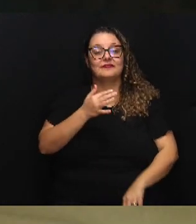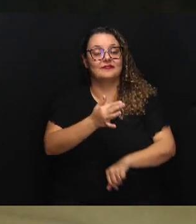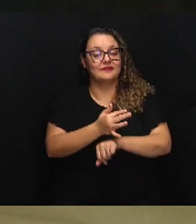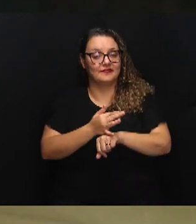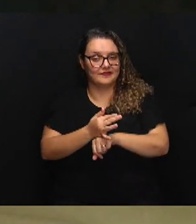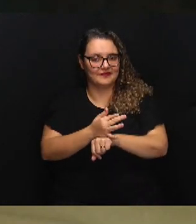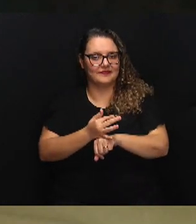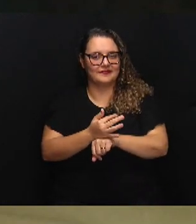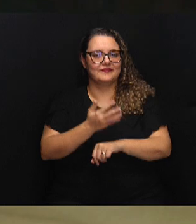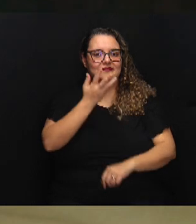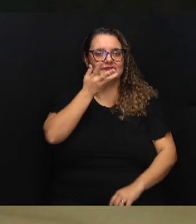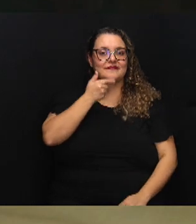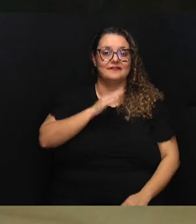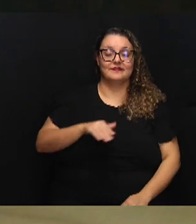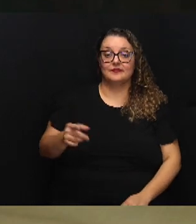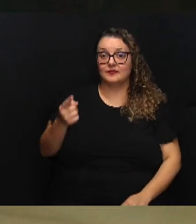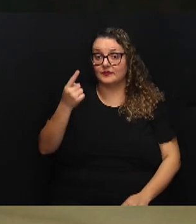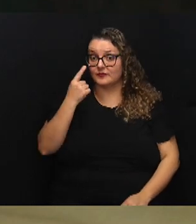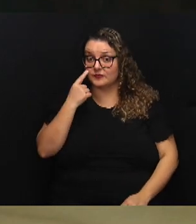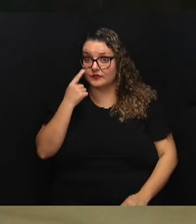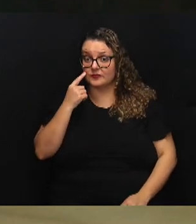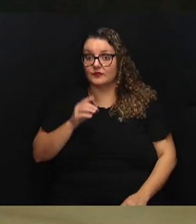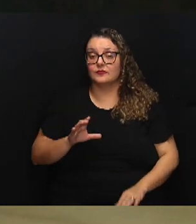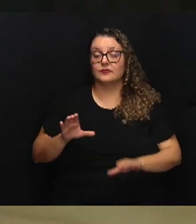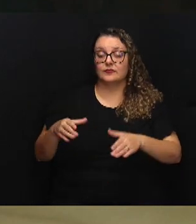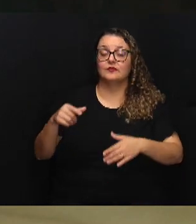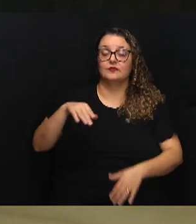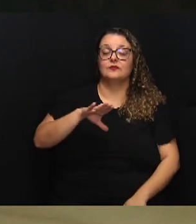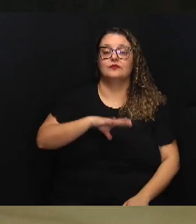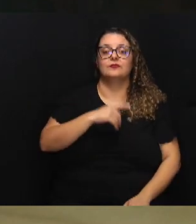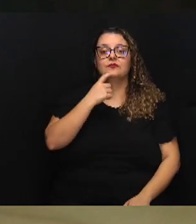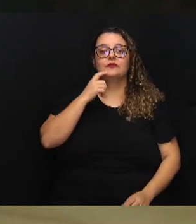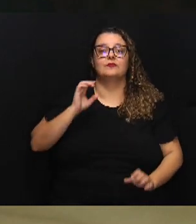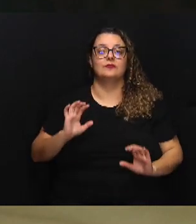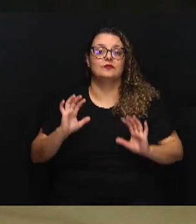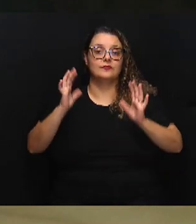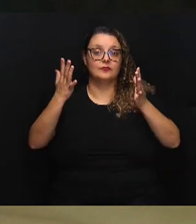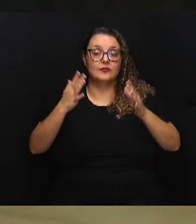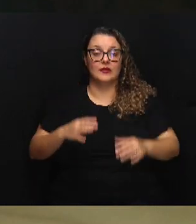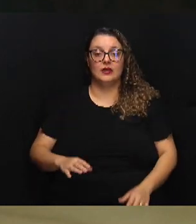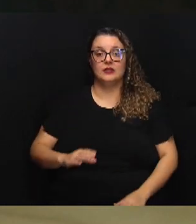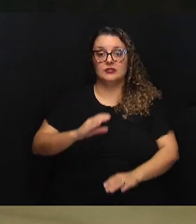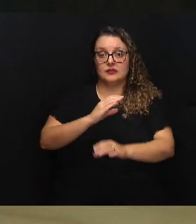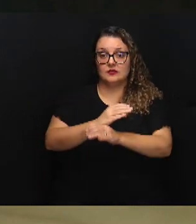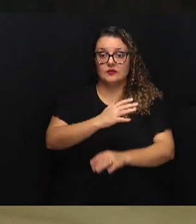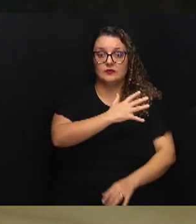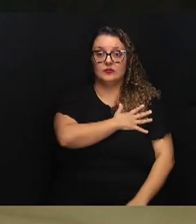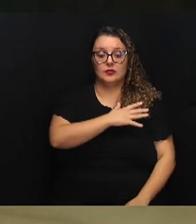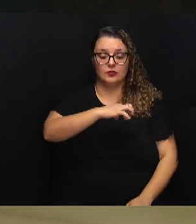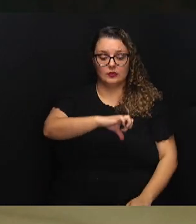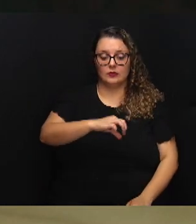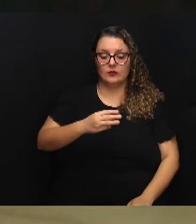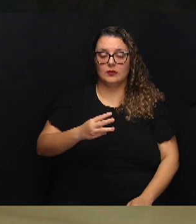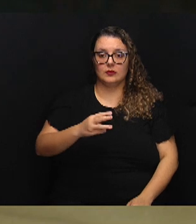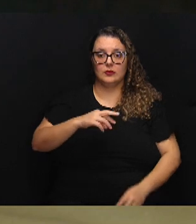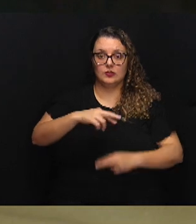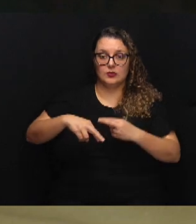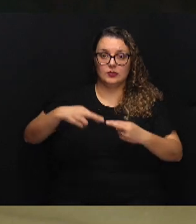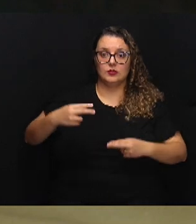da turminha. E olha só, Campinas realiza a cerimônia cívico-militar pelos 93 anos da Revolução